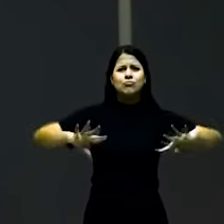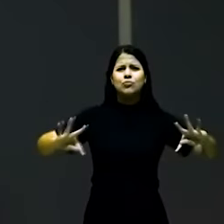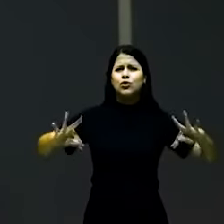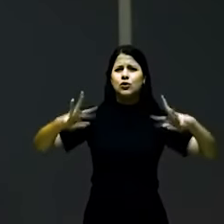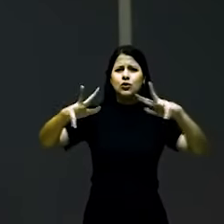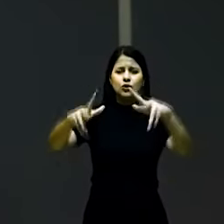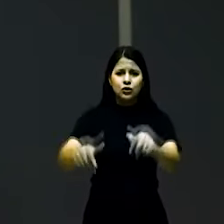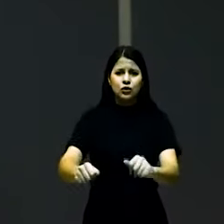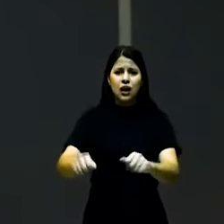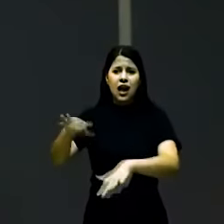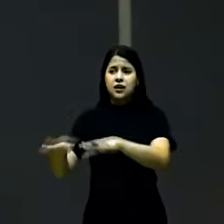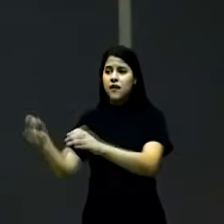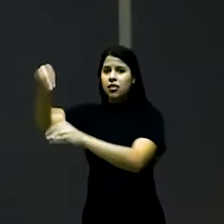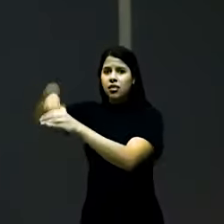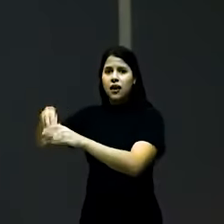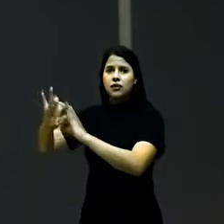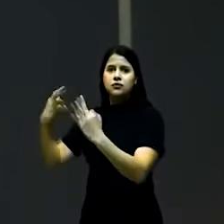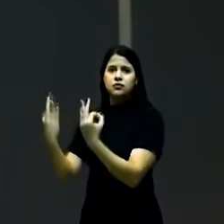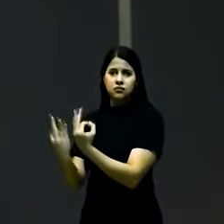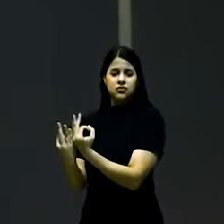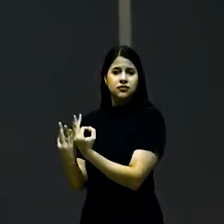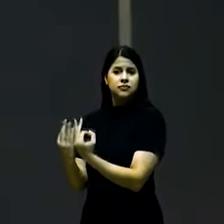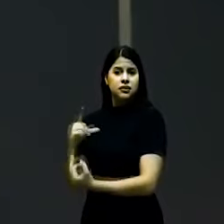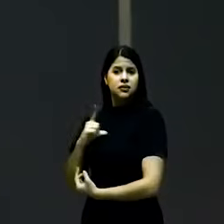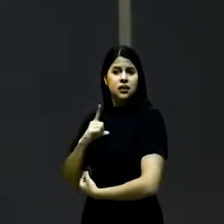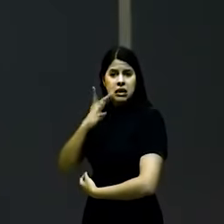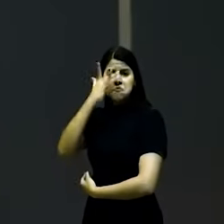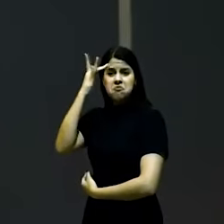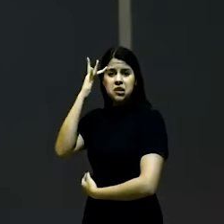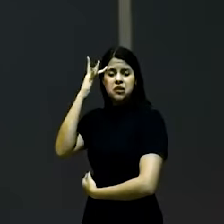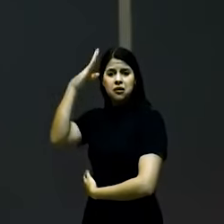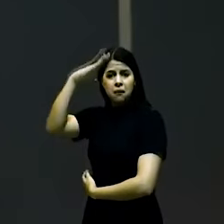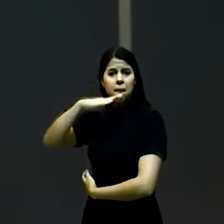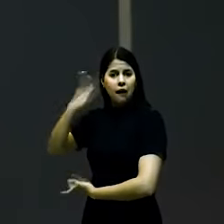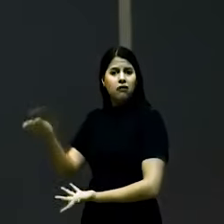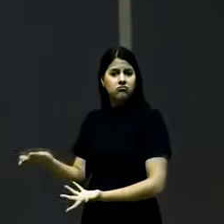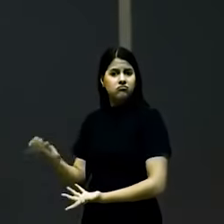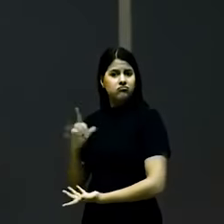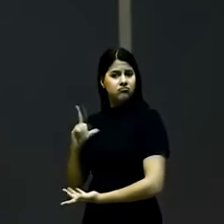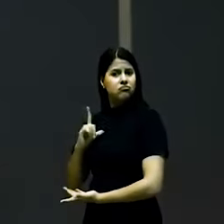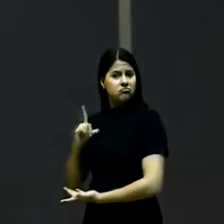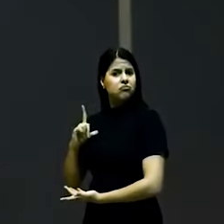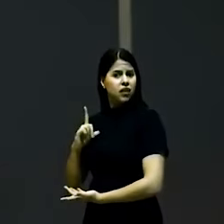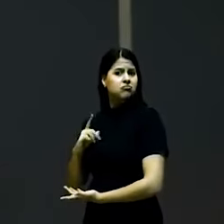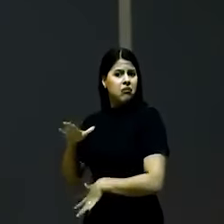Estou falando dentro da sua família. É possível que você tenha dentro da sua família